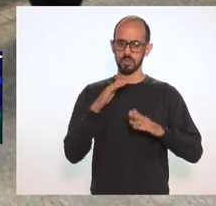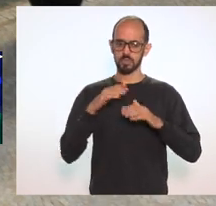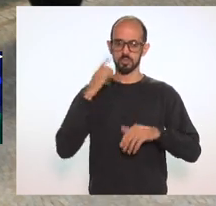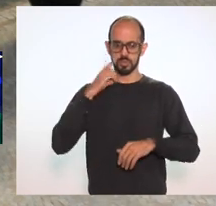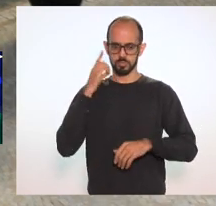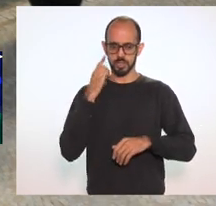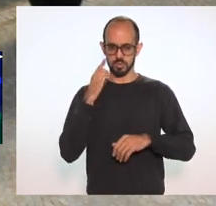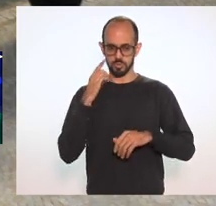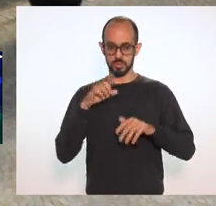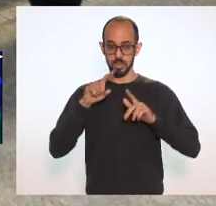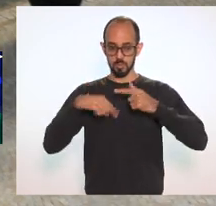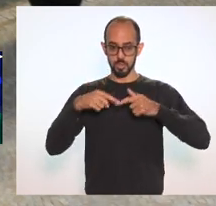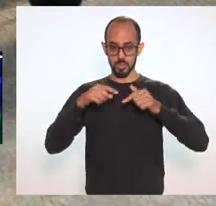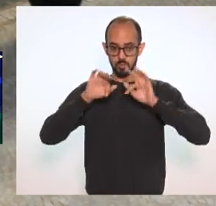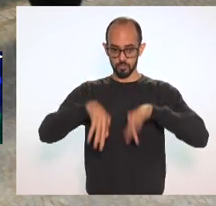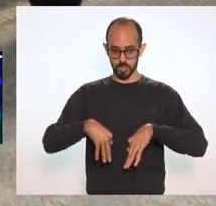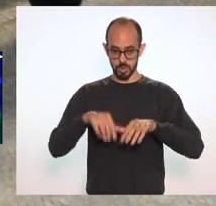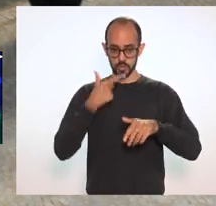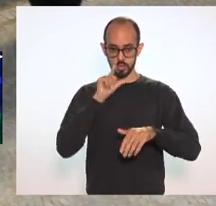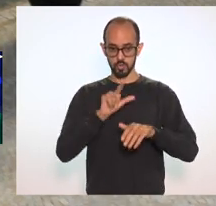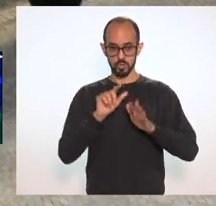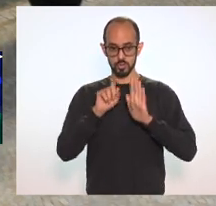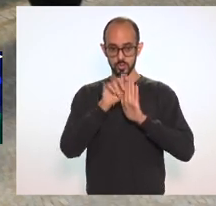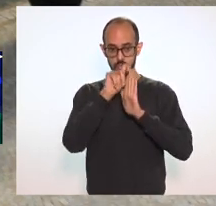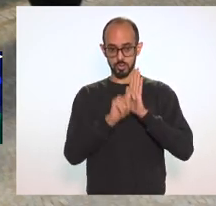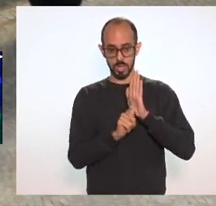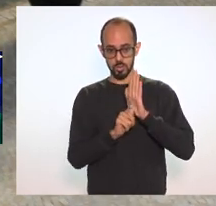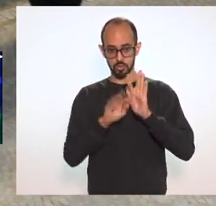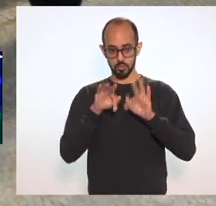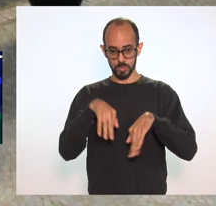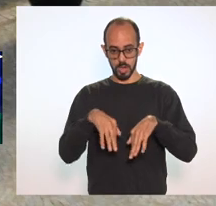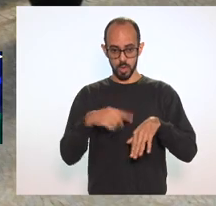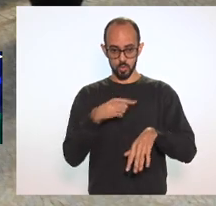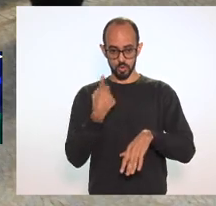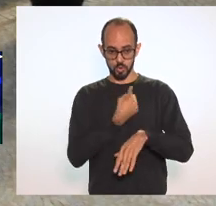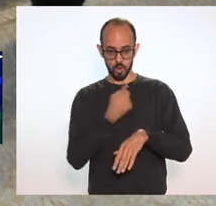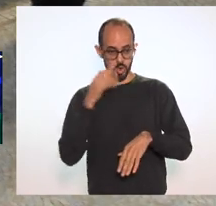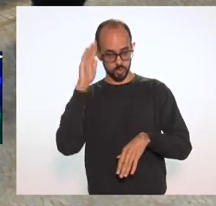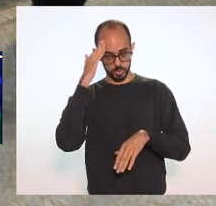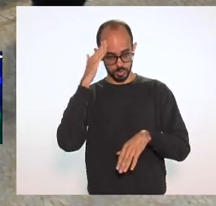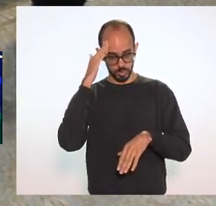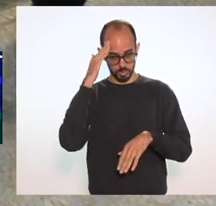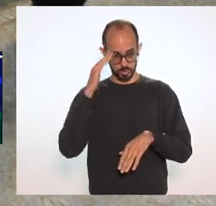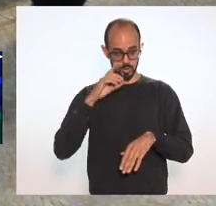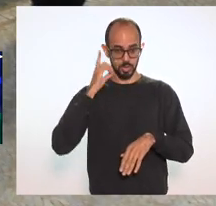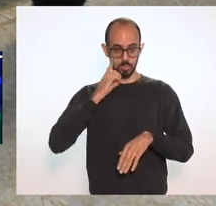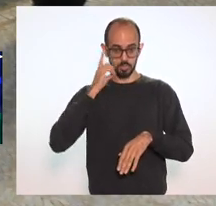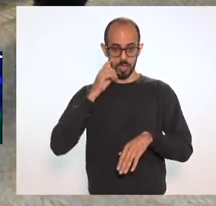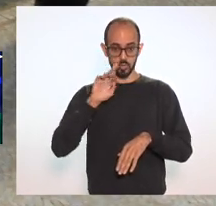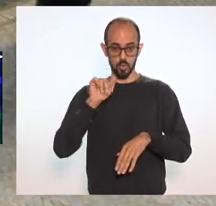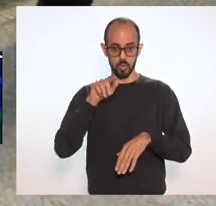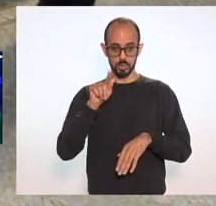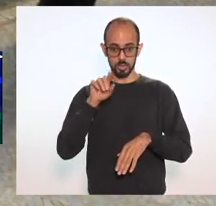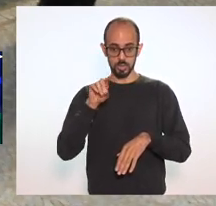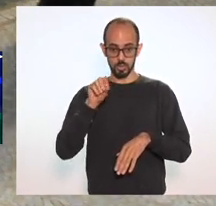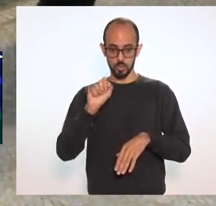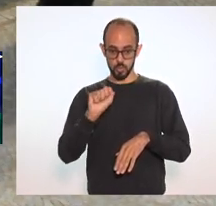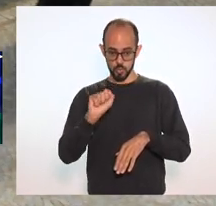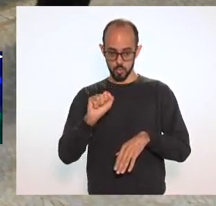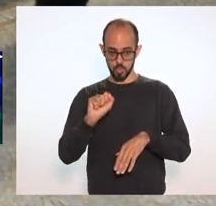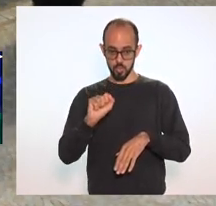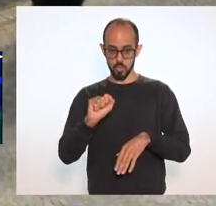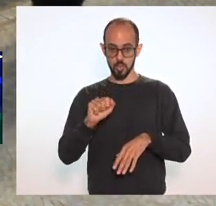fim e ao cabo chegamos um texto final que no nosso entendimento é para Rodrigo Amorim estava junto com vez e